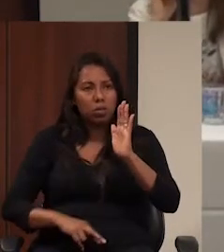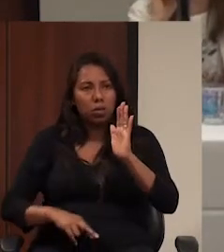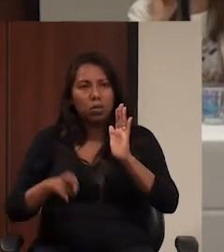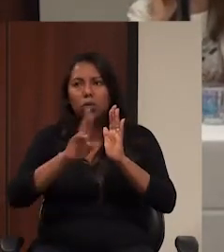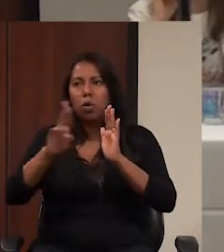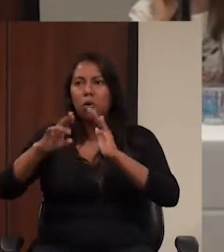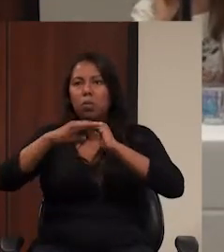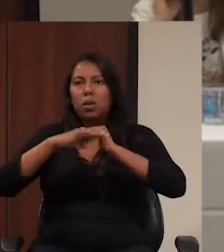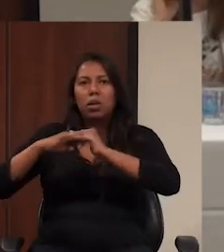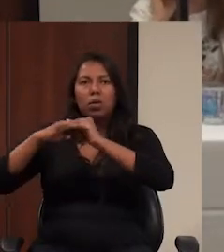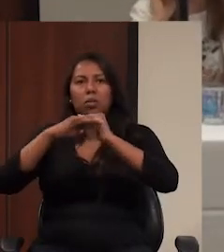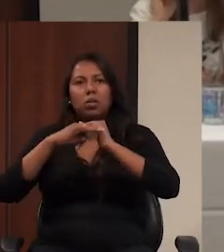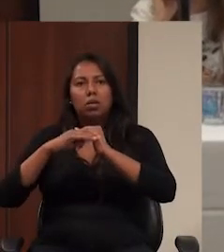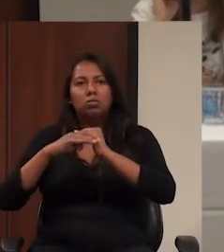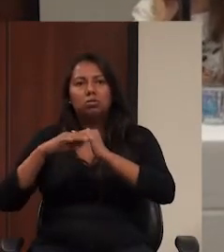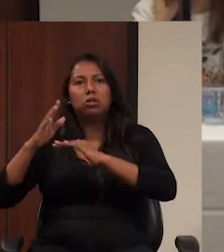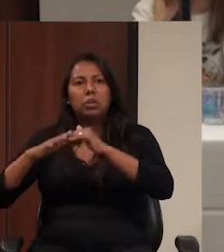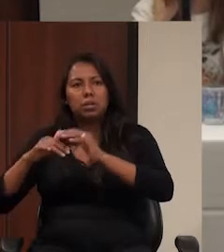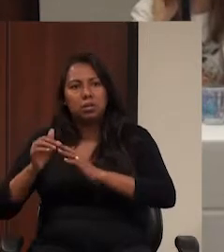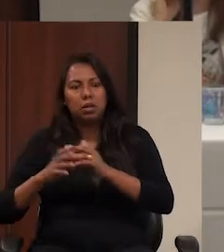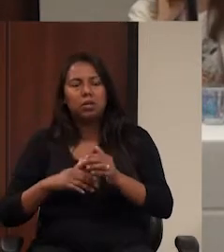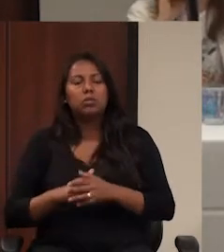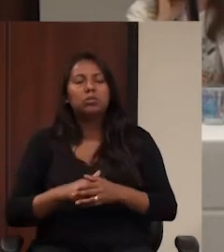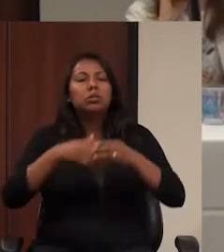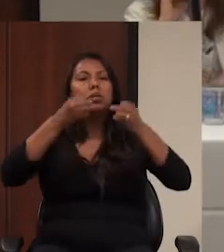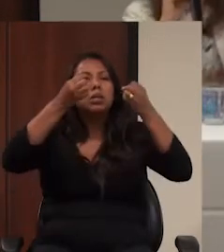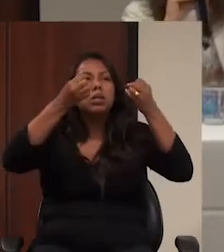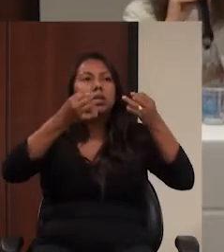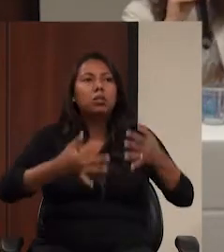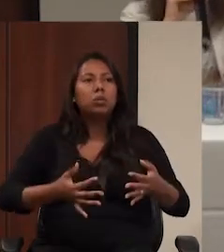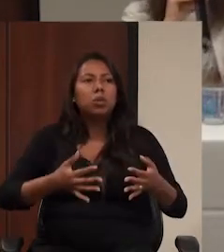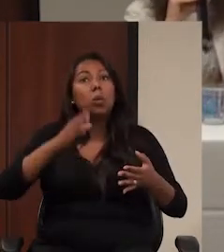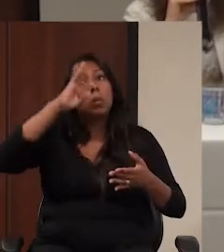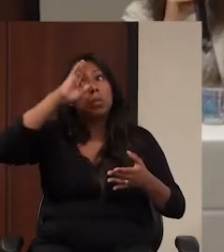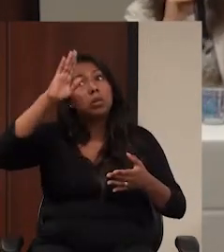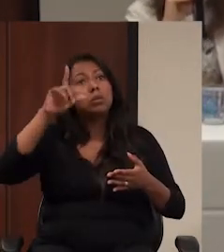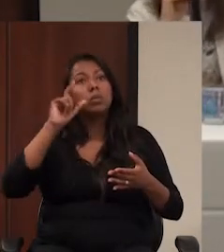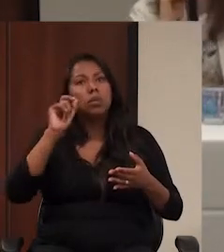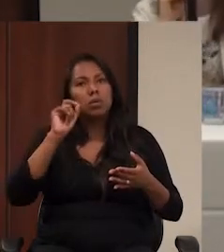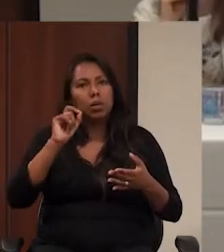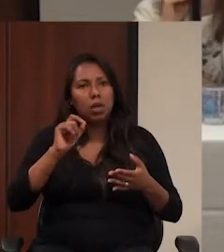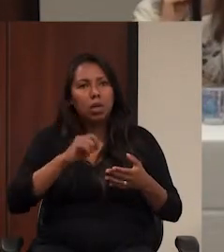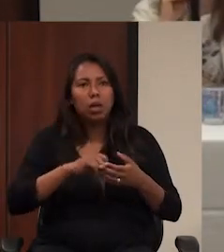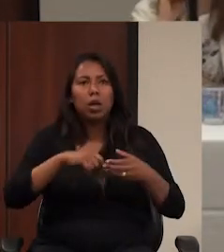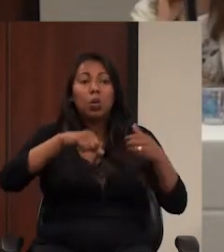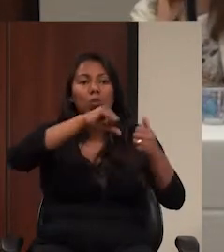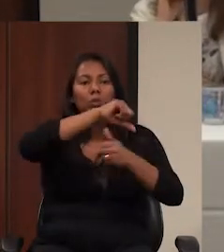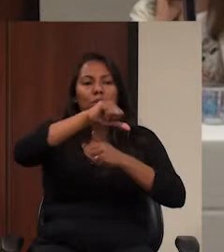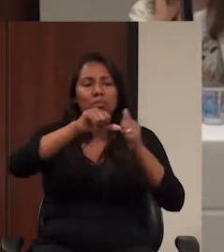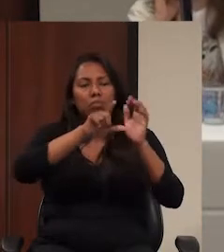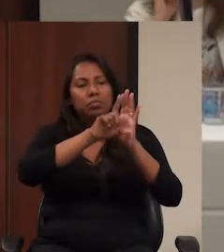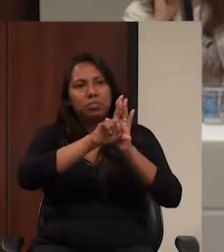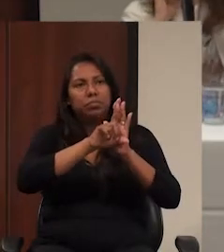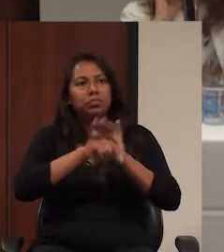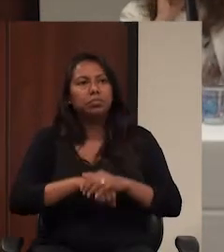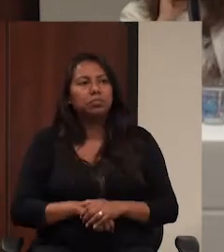nas Leis da Commonwealth. E lá eles estabeleceram alguns princípios para a reforma de toda a legislação em relação ao tema da capacidade legal.